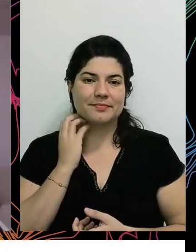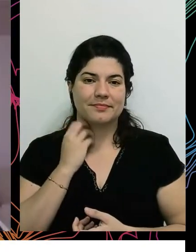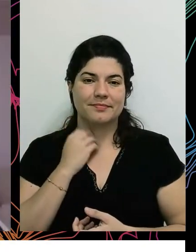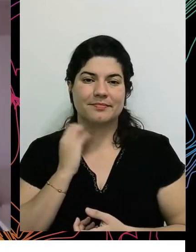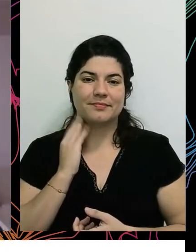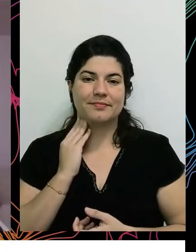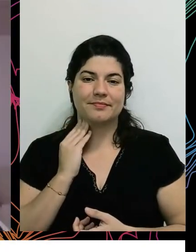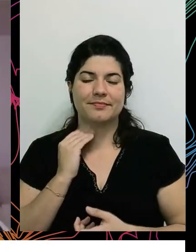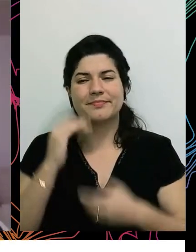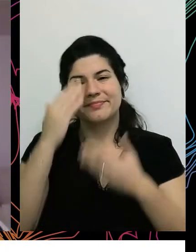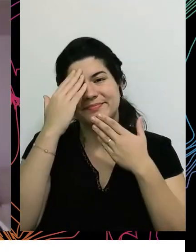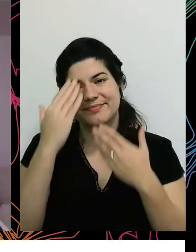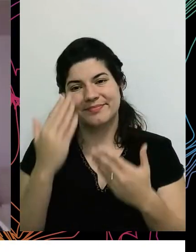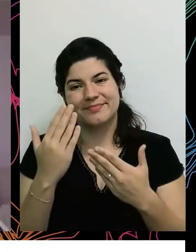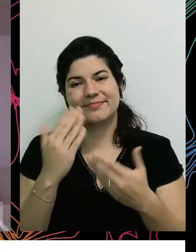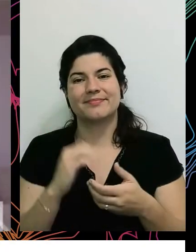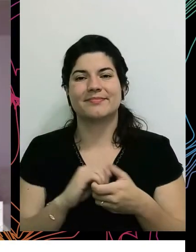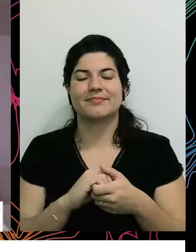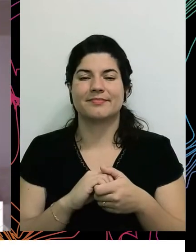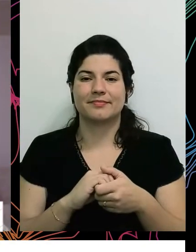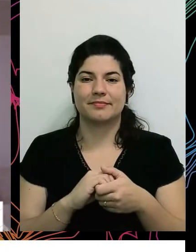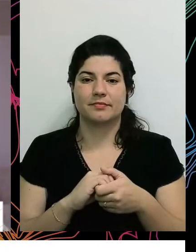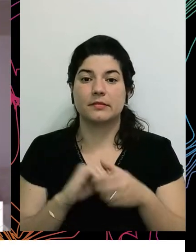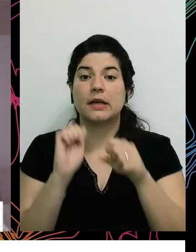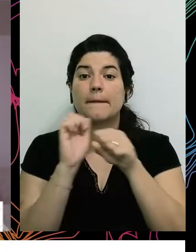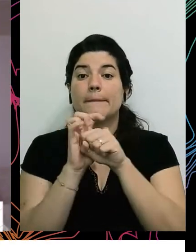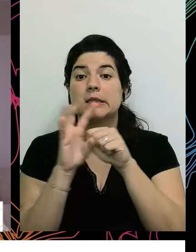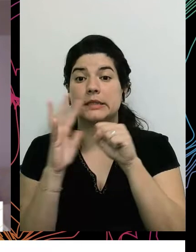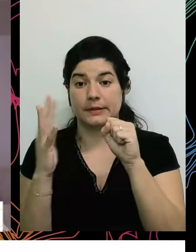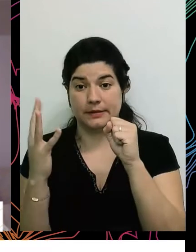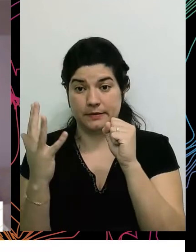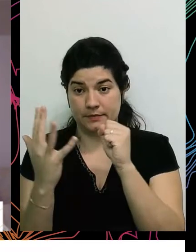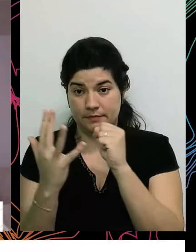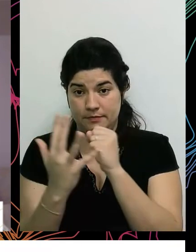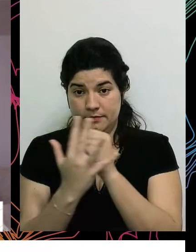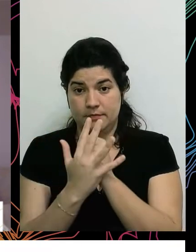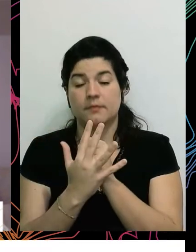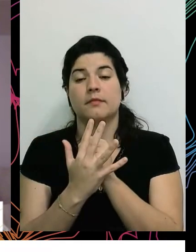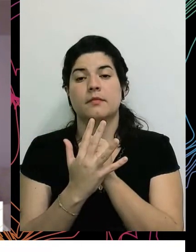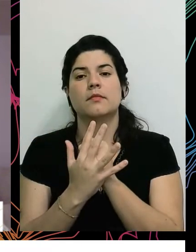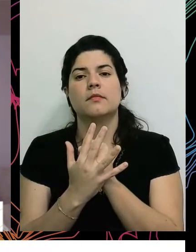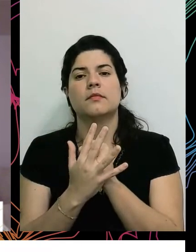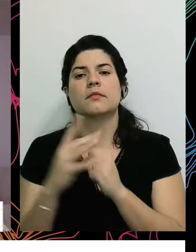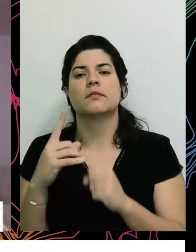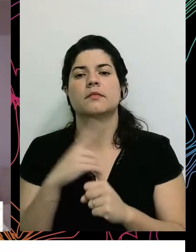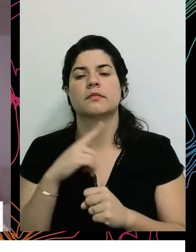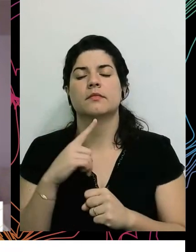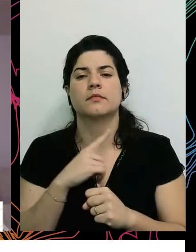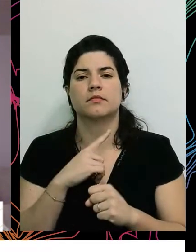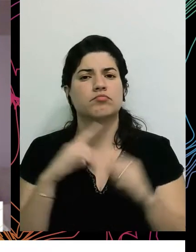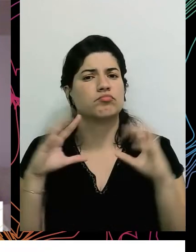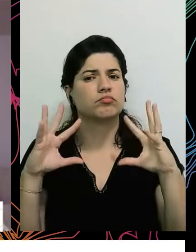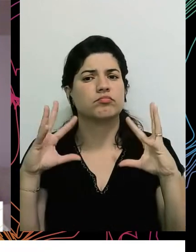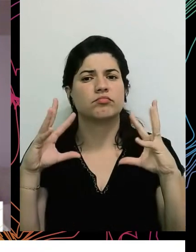te falar, a pandemia, ela trouxe, sim, ela escancarou, né, para todos